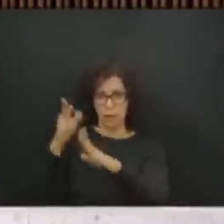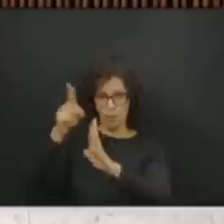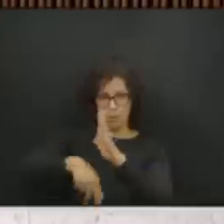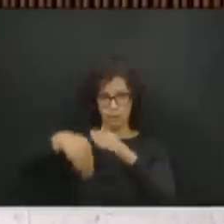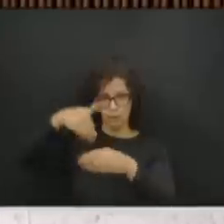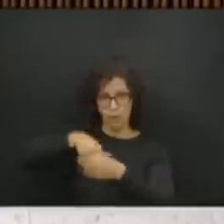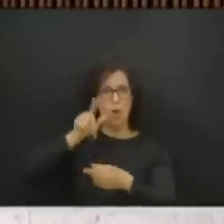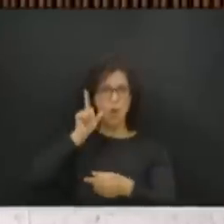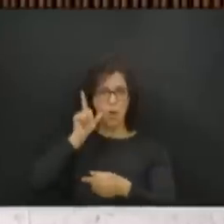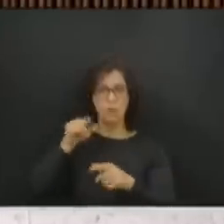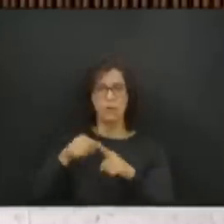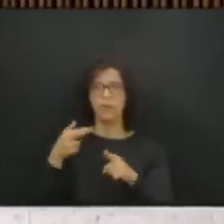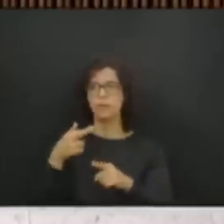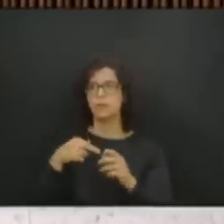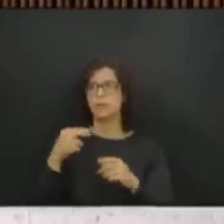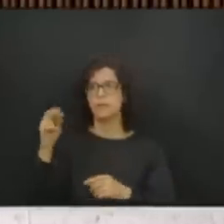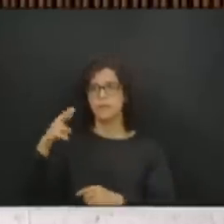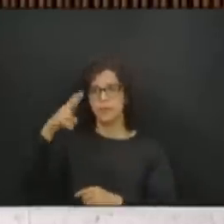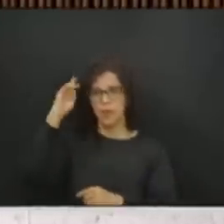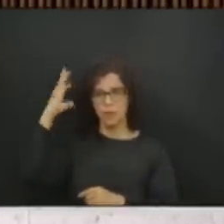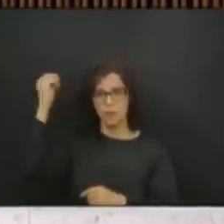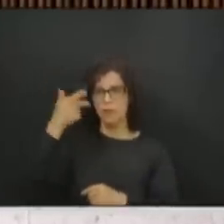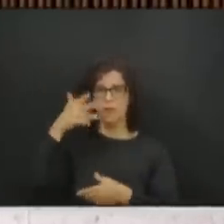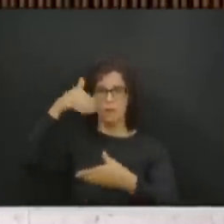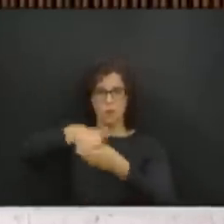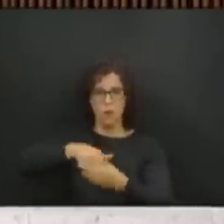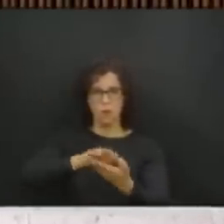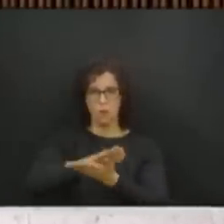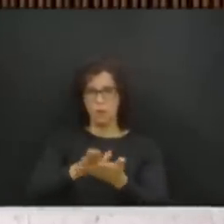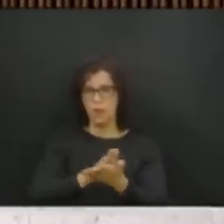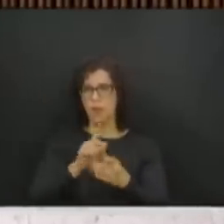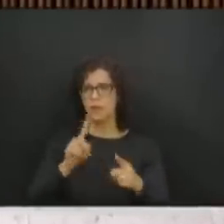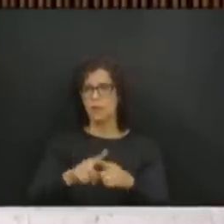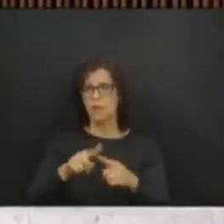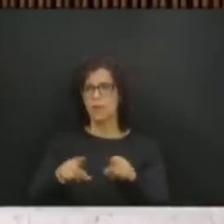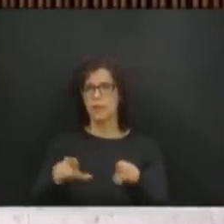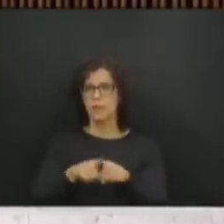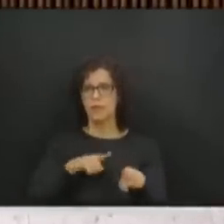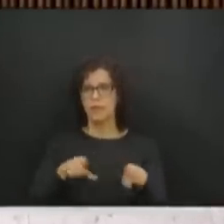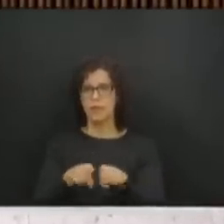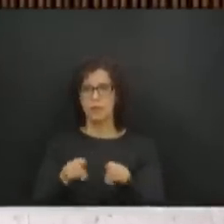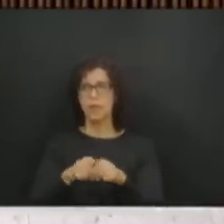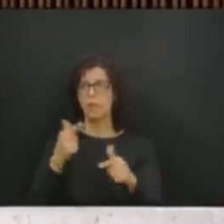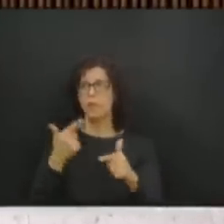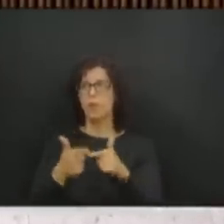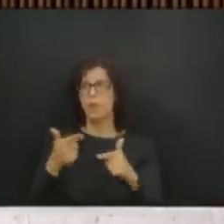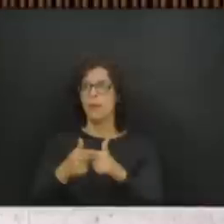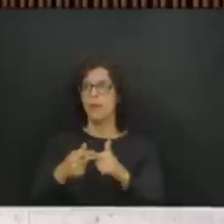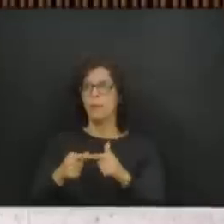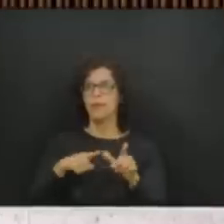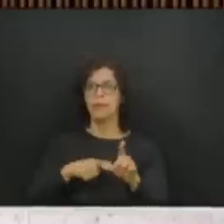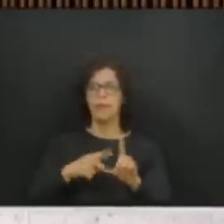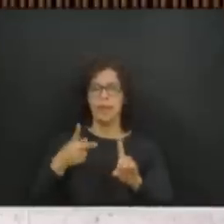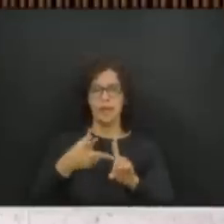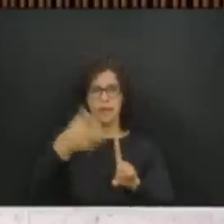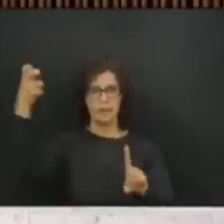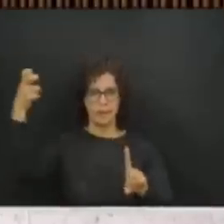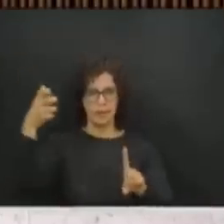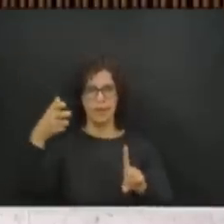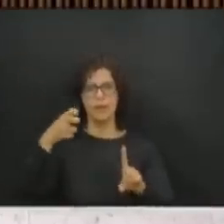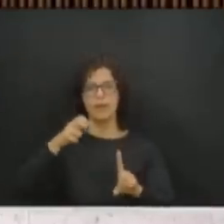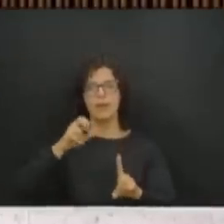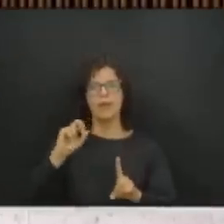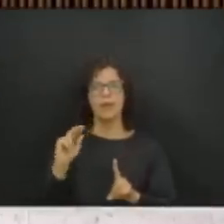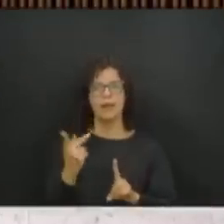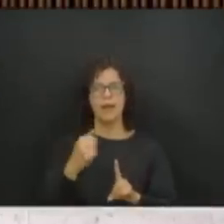votado você projeto Deputado ver que eu me informou que não foi votado porque houve um ataque de hacker que não é só